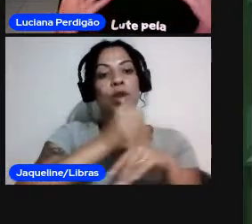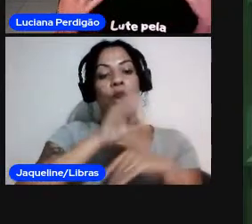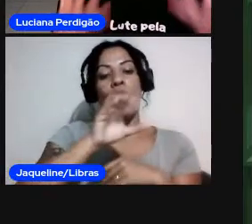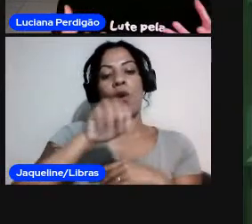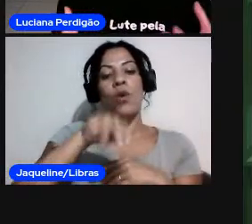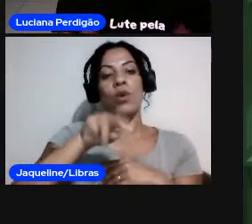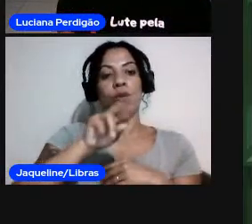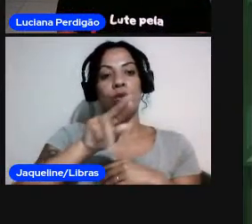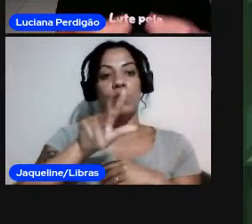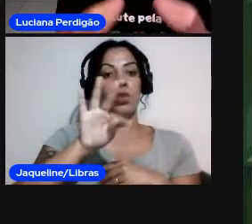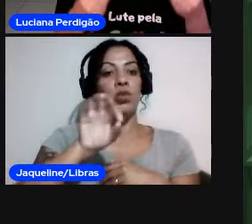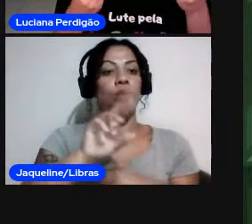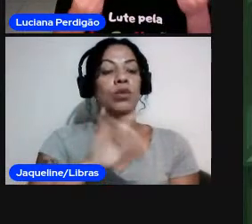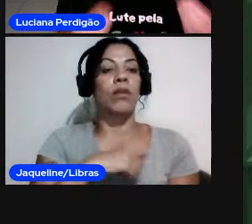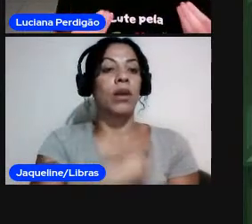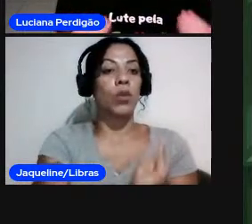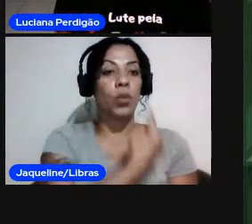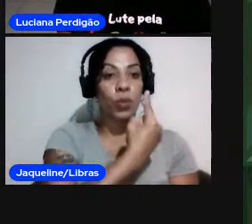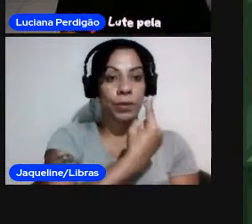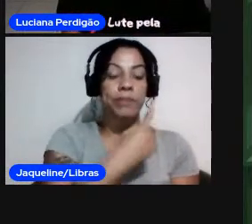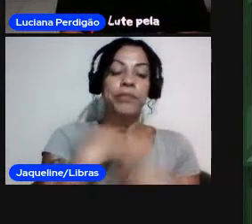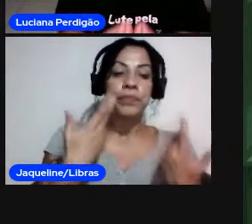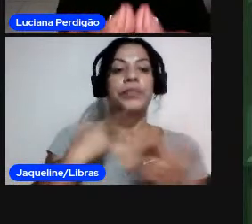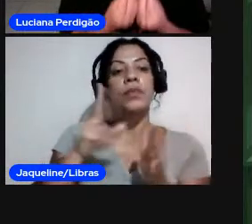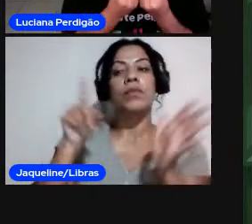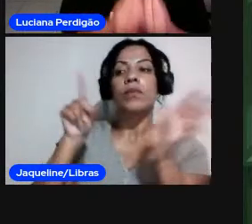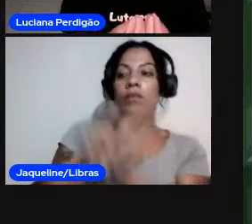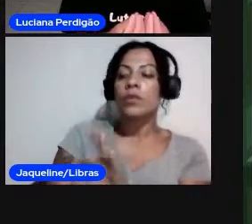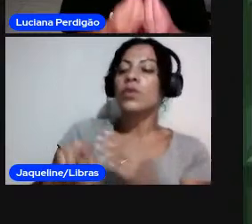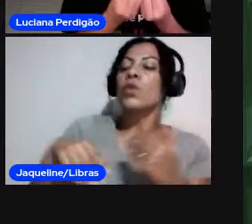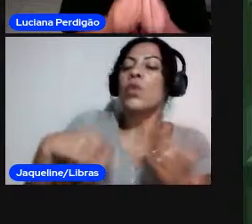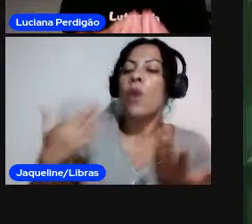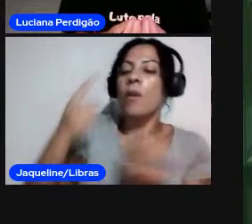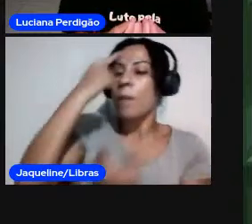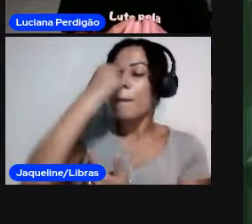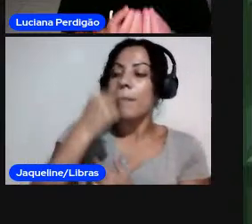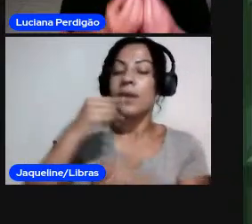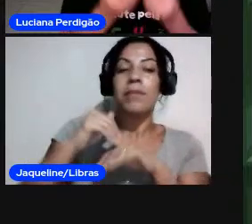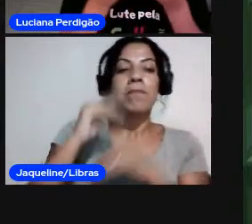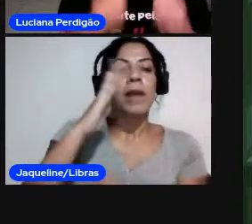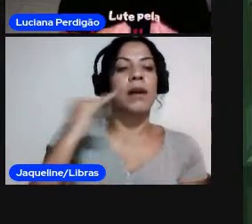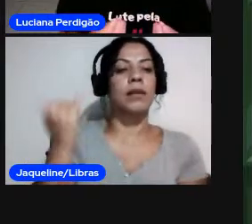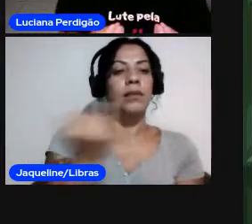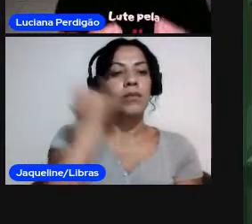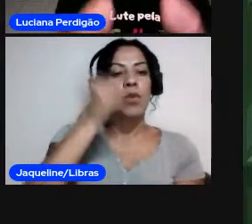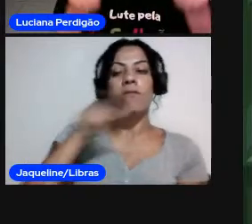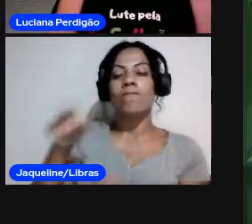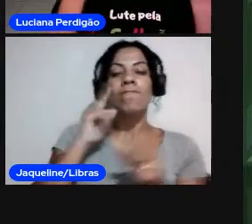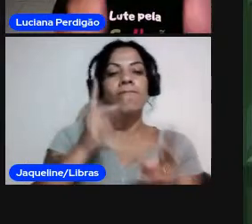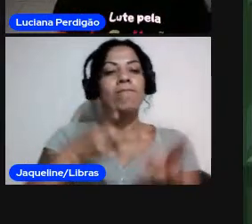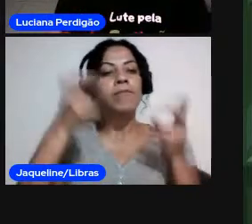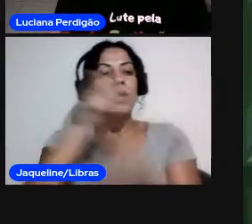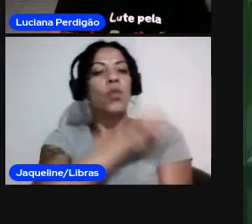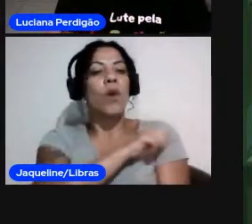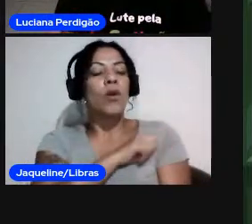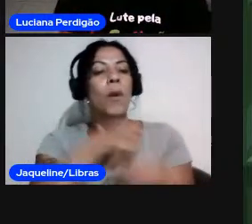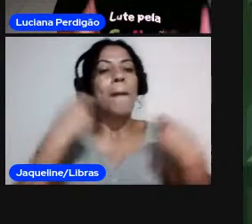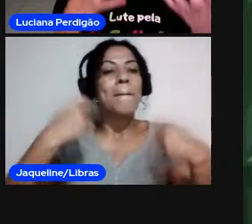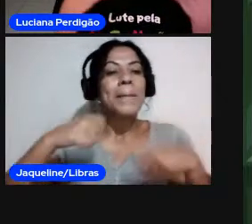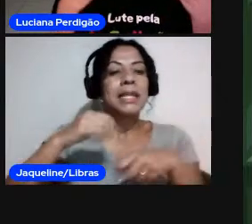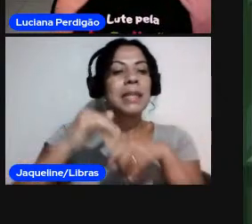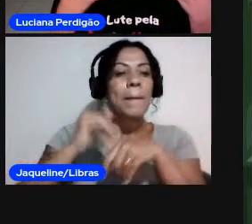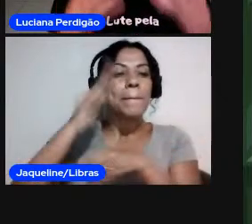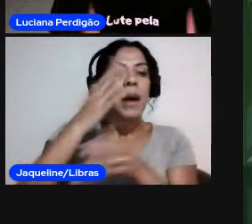imagens mais relevantes, mais significativas, que o aluno precisa ter acessibilidade para poder conhecer